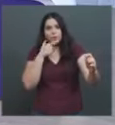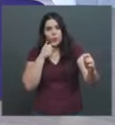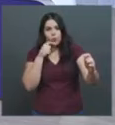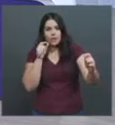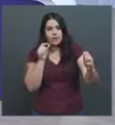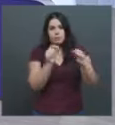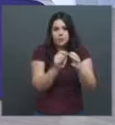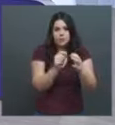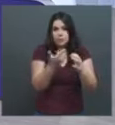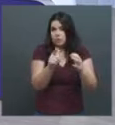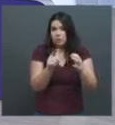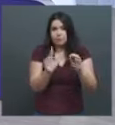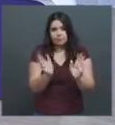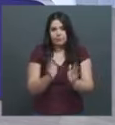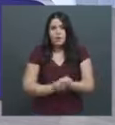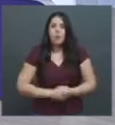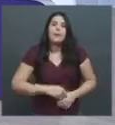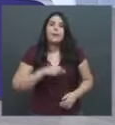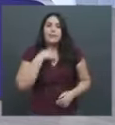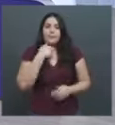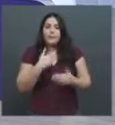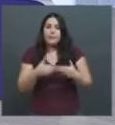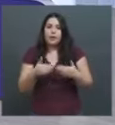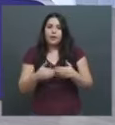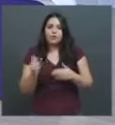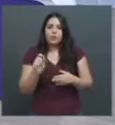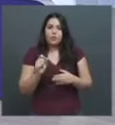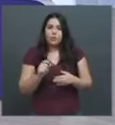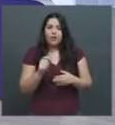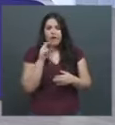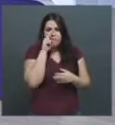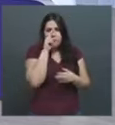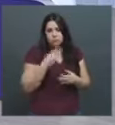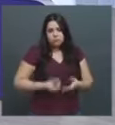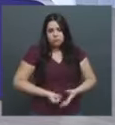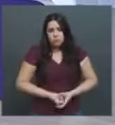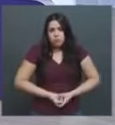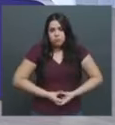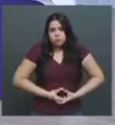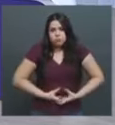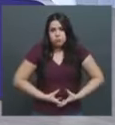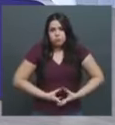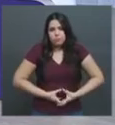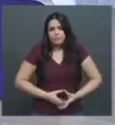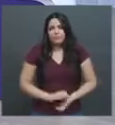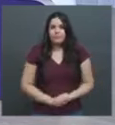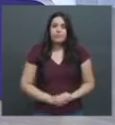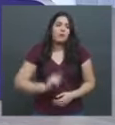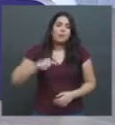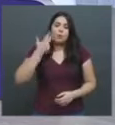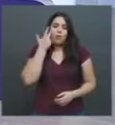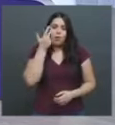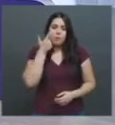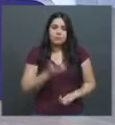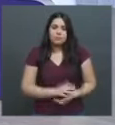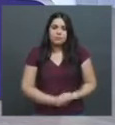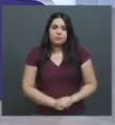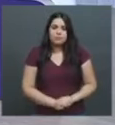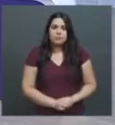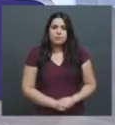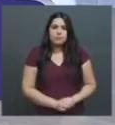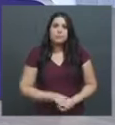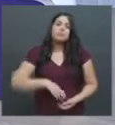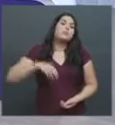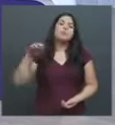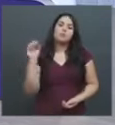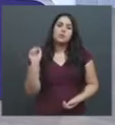resistência da bexiga, do músculo, pode-se assim dizer, de conseguir depois agir naturalmente? Sim,